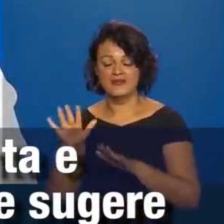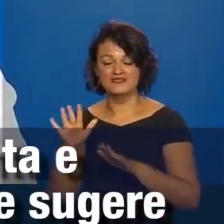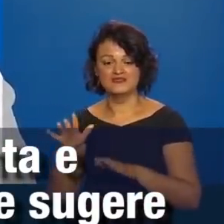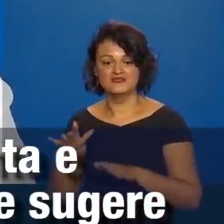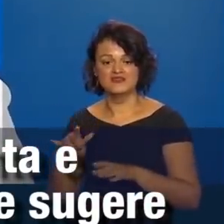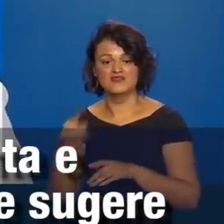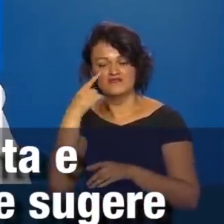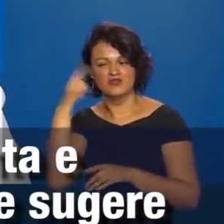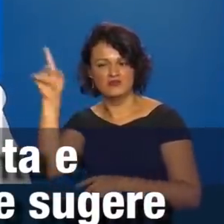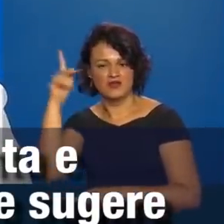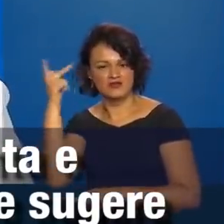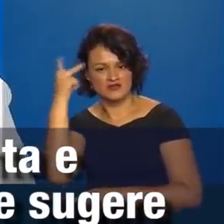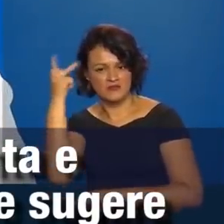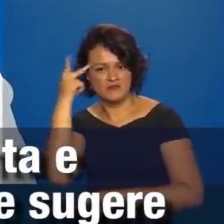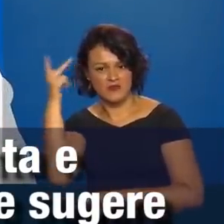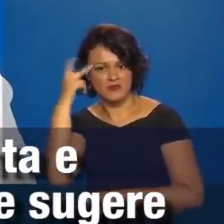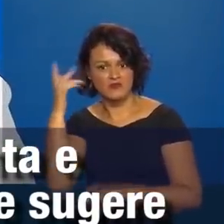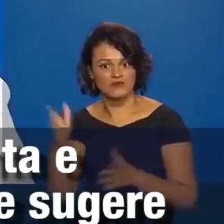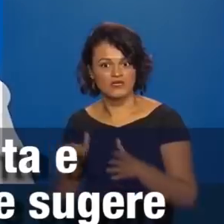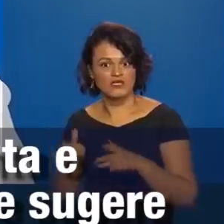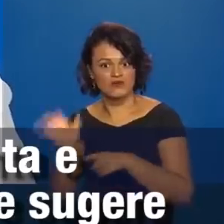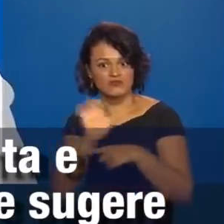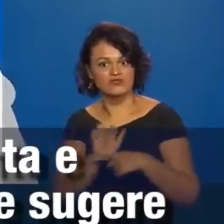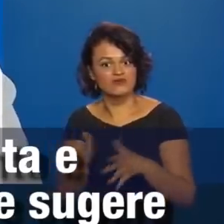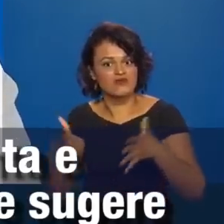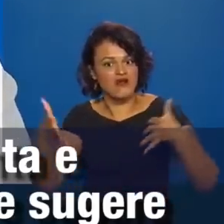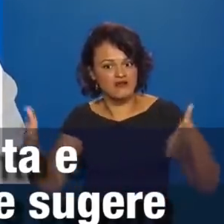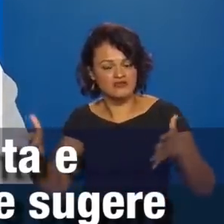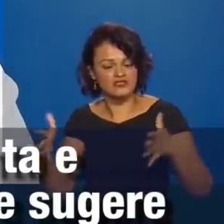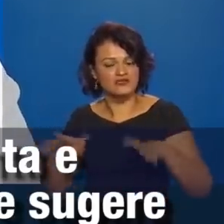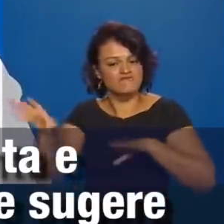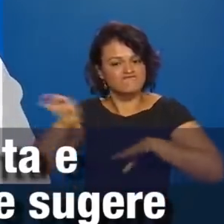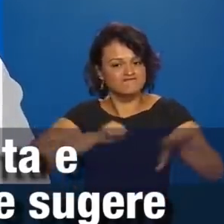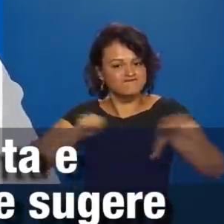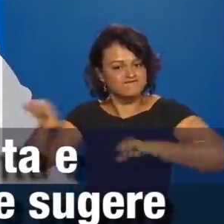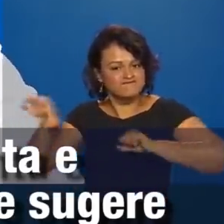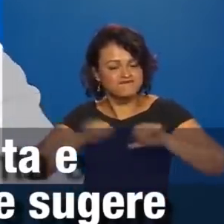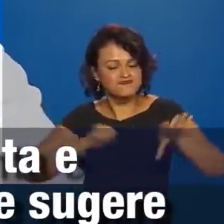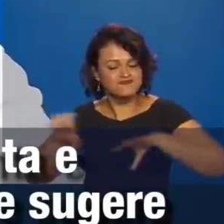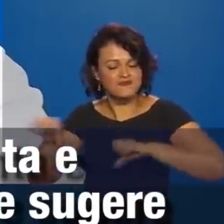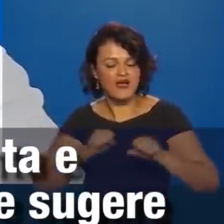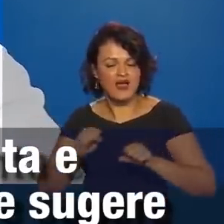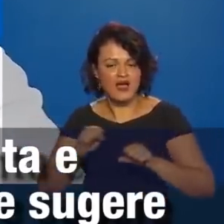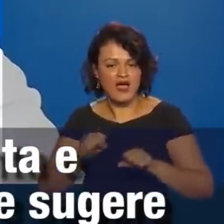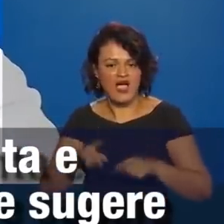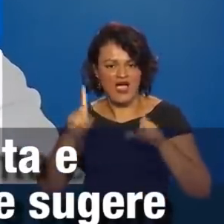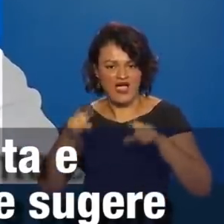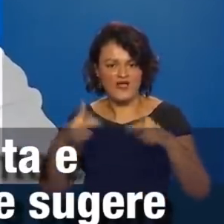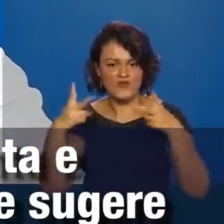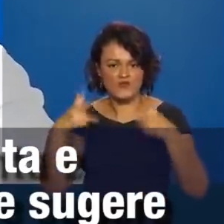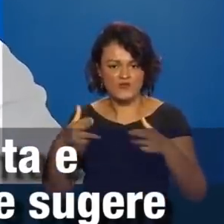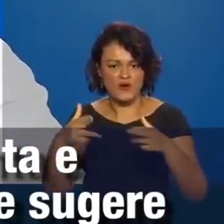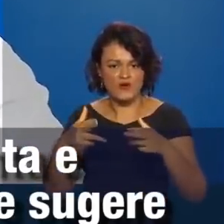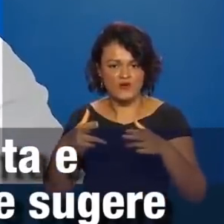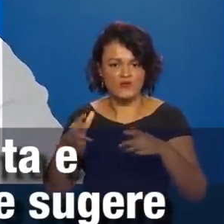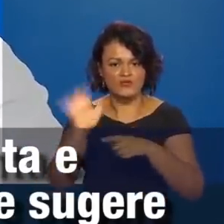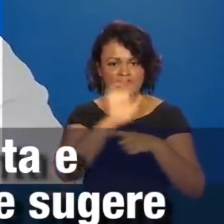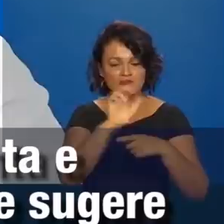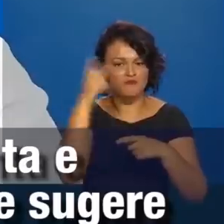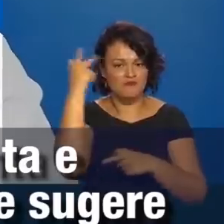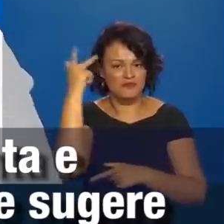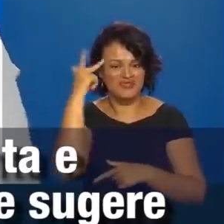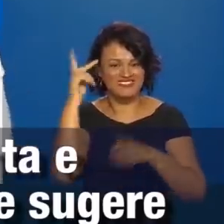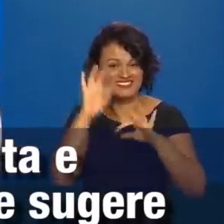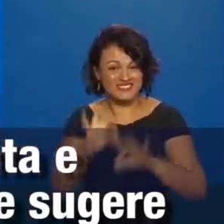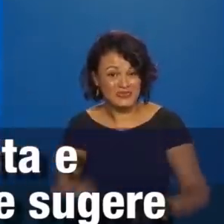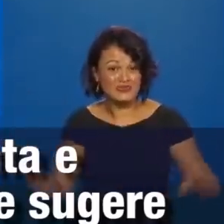o estado de São Paulo, que é um estado grande, a transmissão não está do mesmo modo em todo o território do estado de São Paulo.